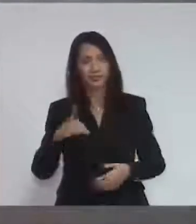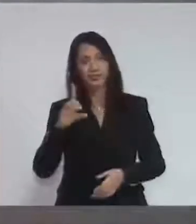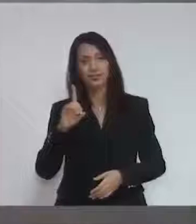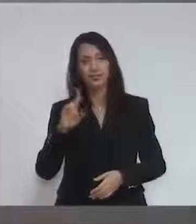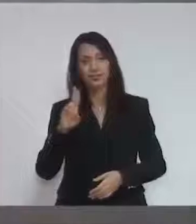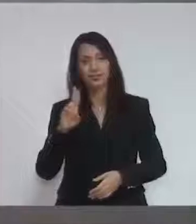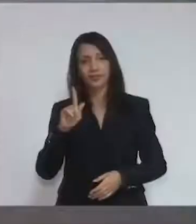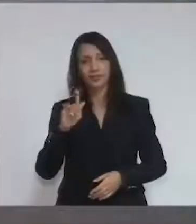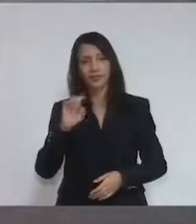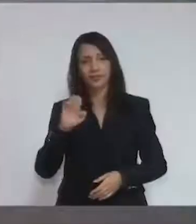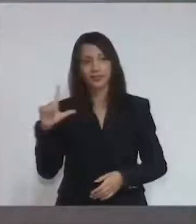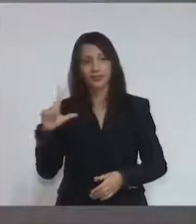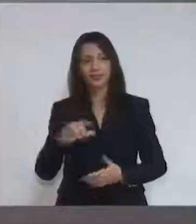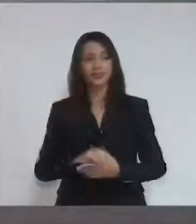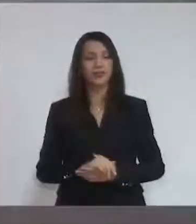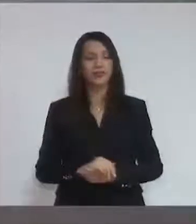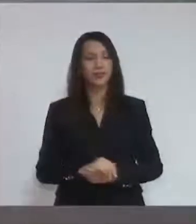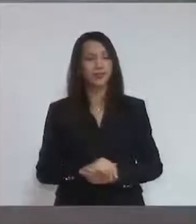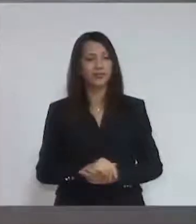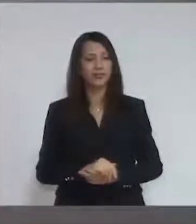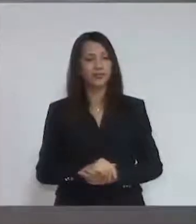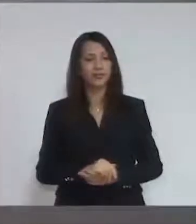A primeira é que